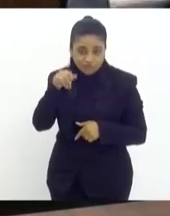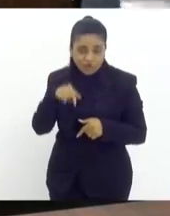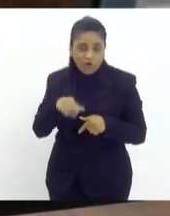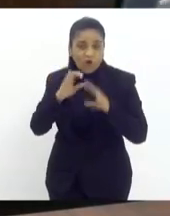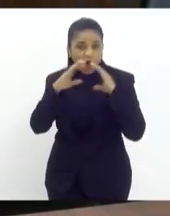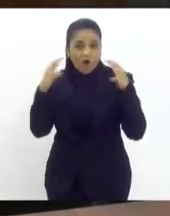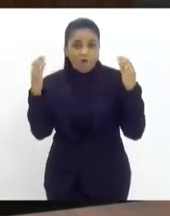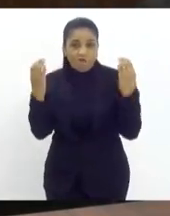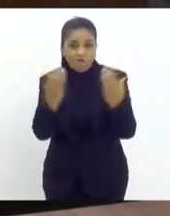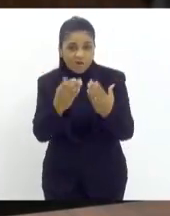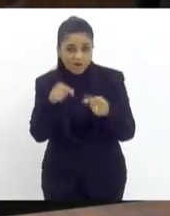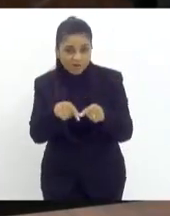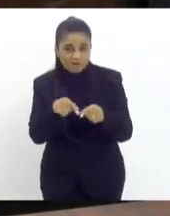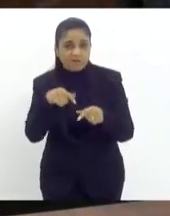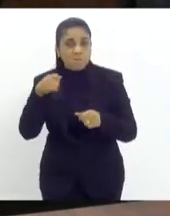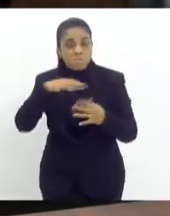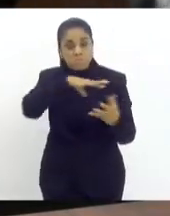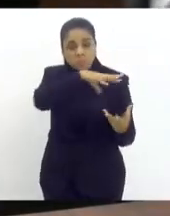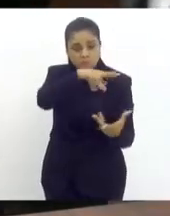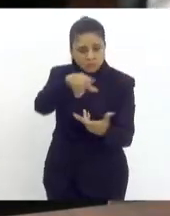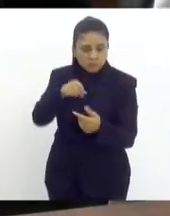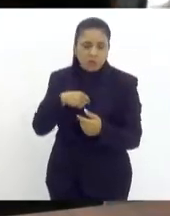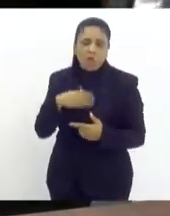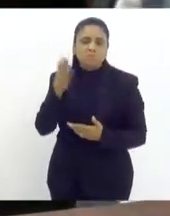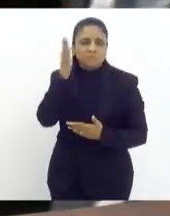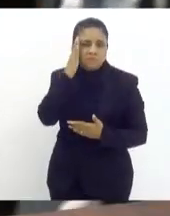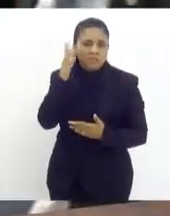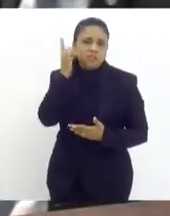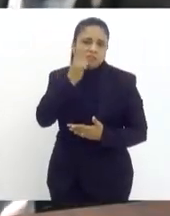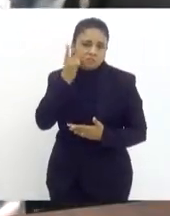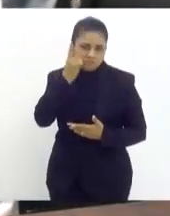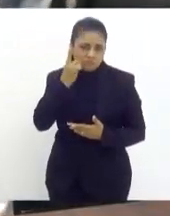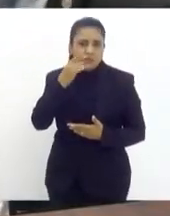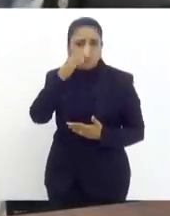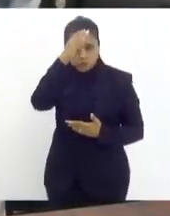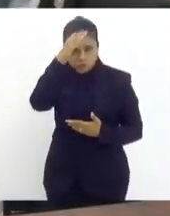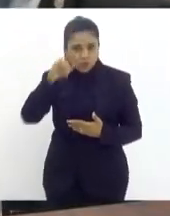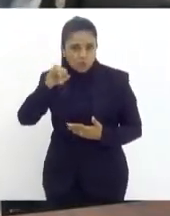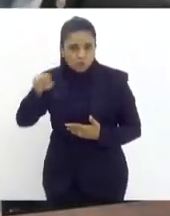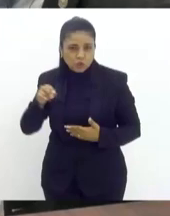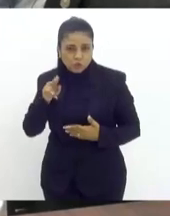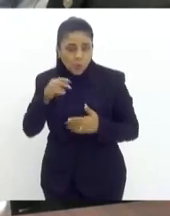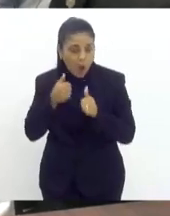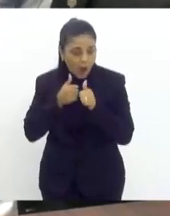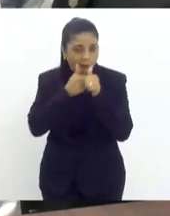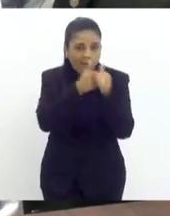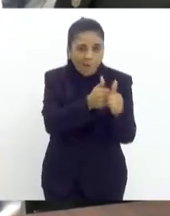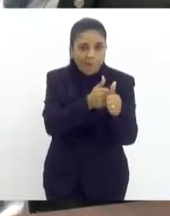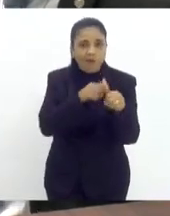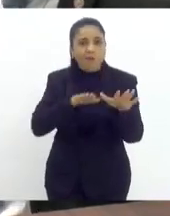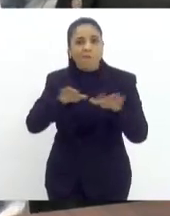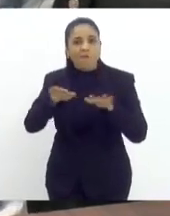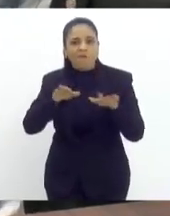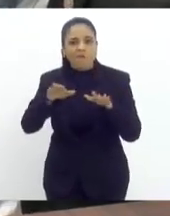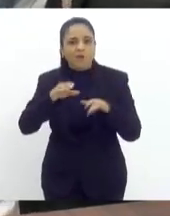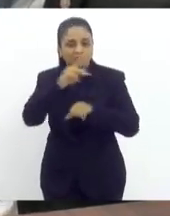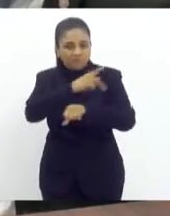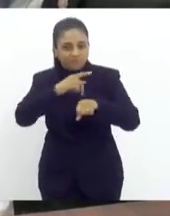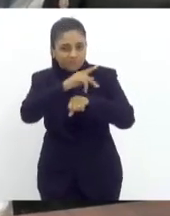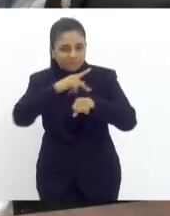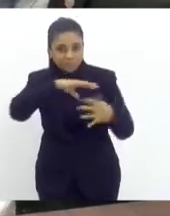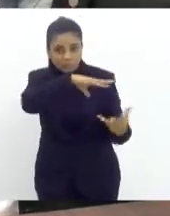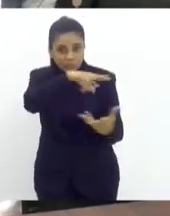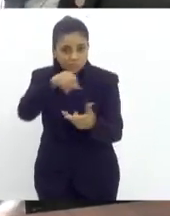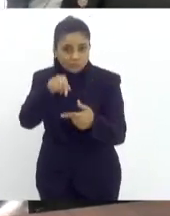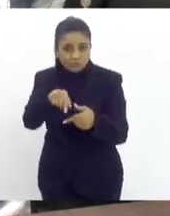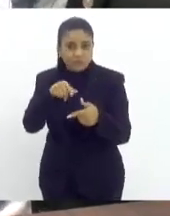e sei que vossa excelência é uma parlamentar que acompanha as mobilizações internacionais o Brasil é conseguir Natália